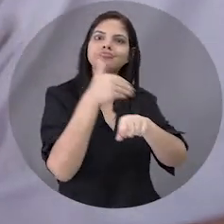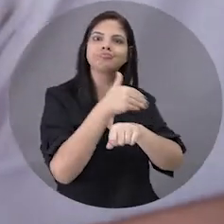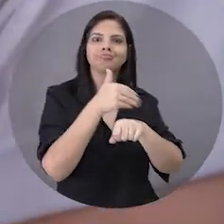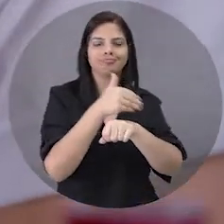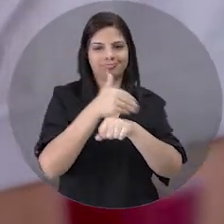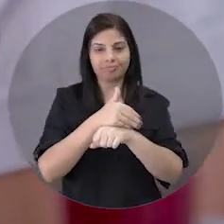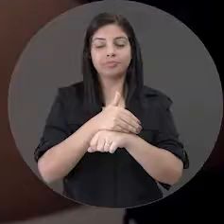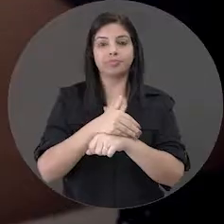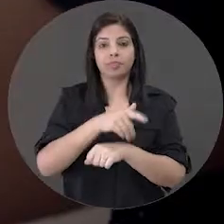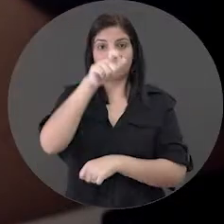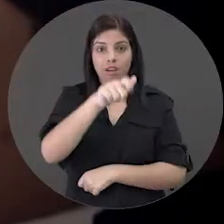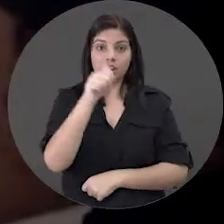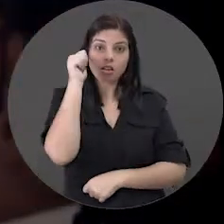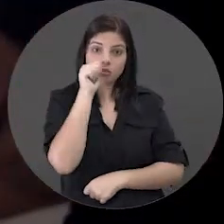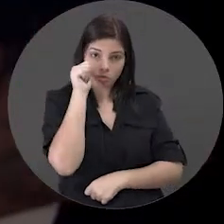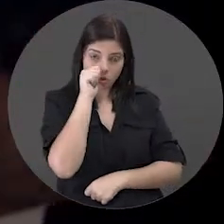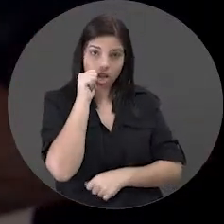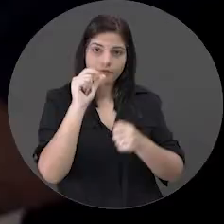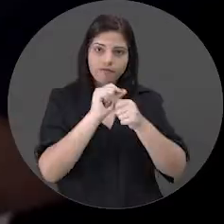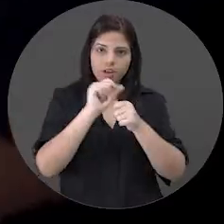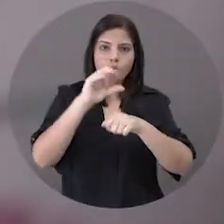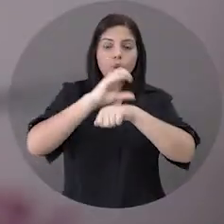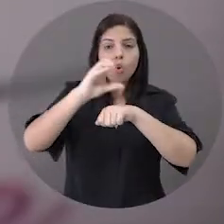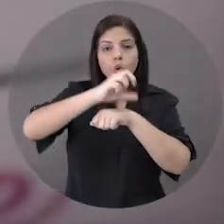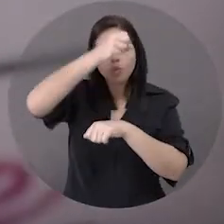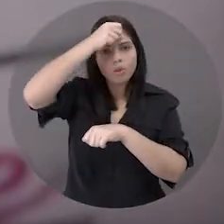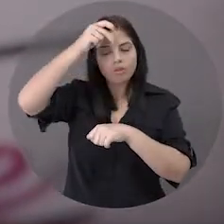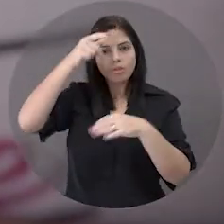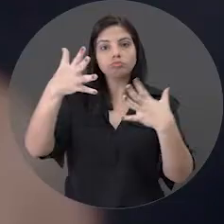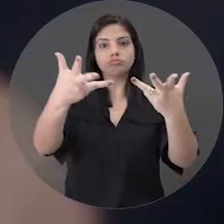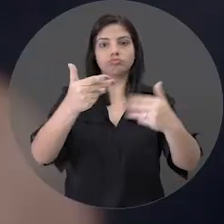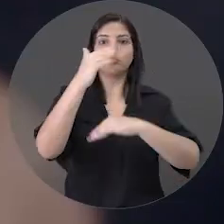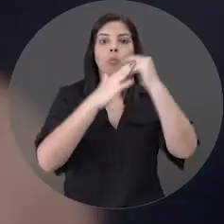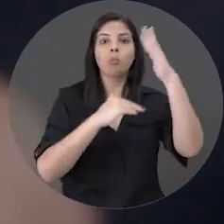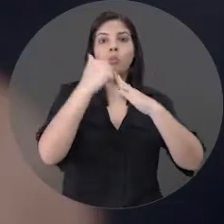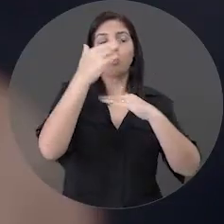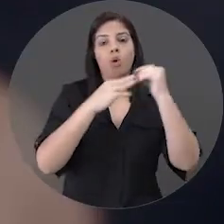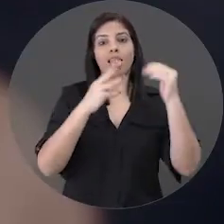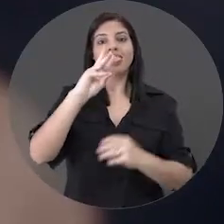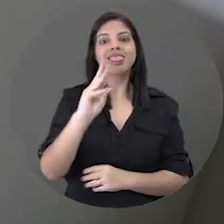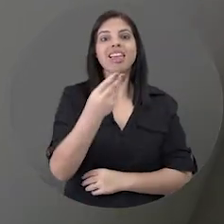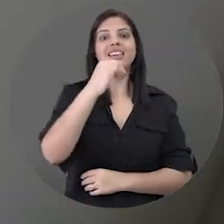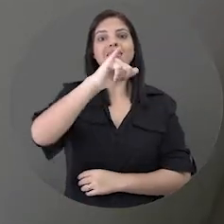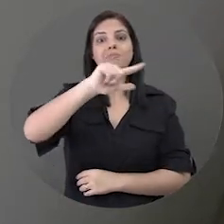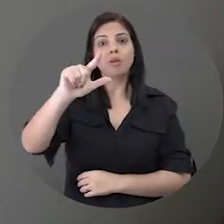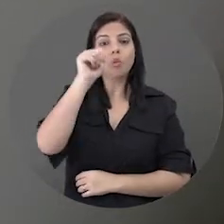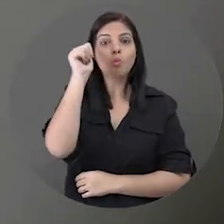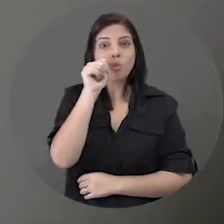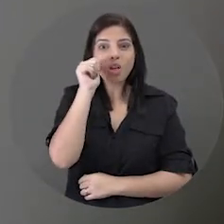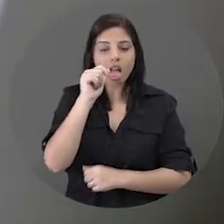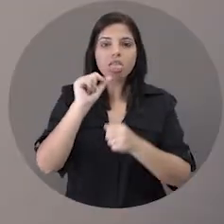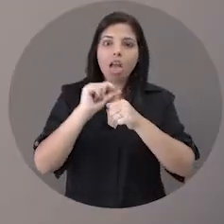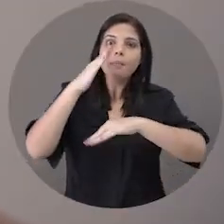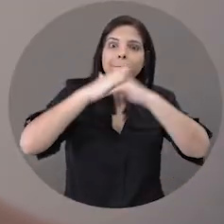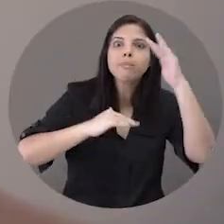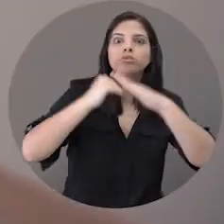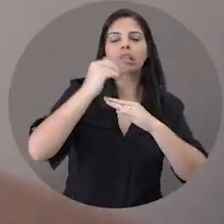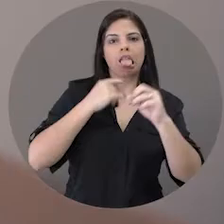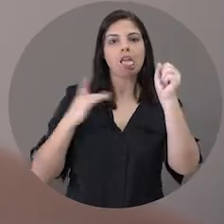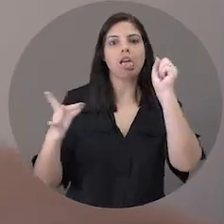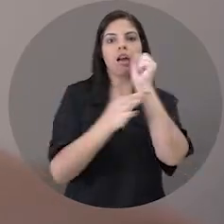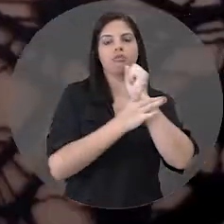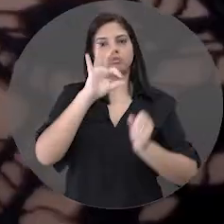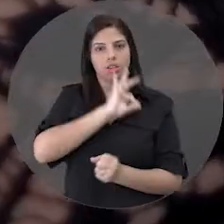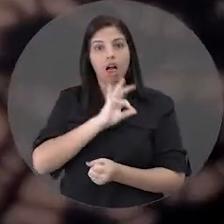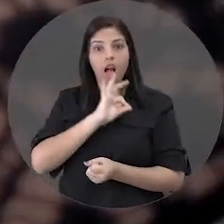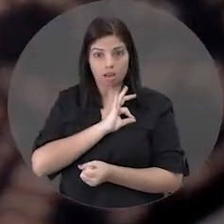clientes por mês. A Rafaela fez o curso da prefeitura, o Qualifica Cuiabá. Ela é uma das 3 mil mulheres que aprenderam uma profissão e